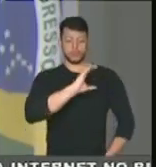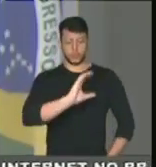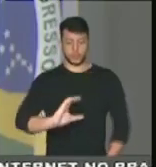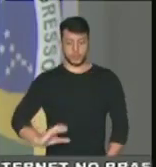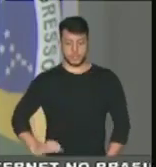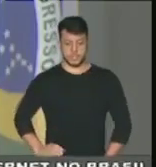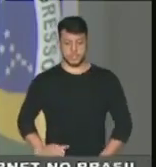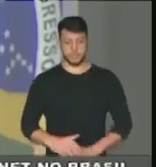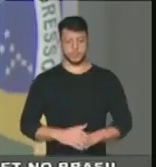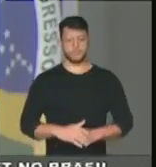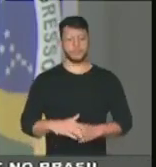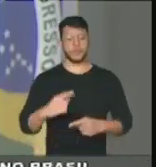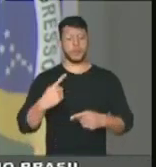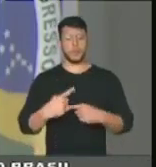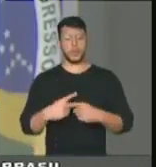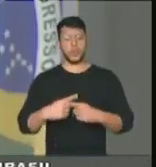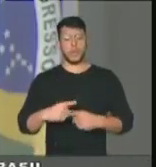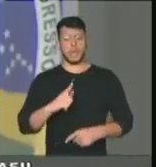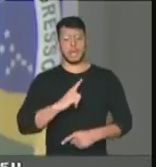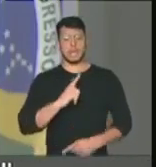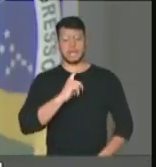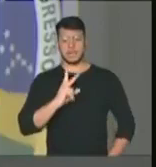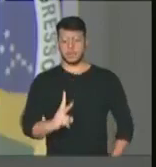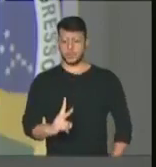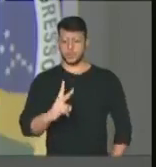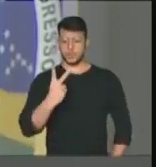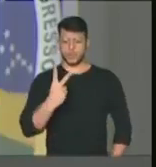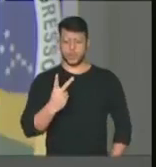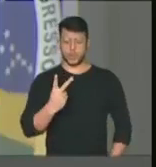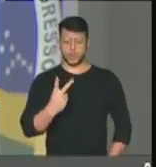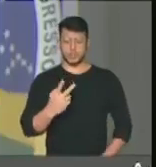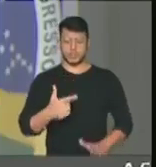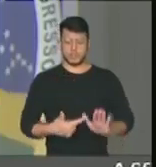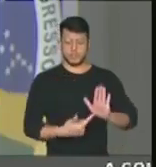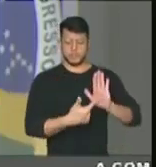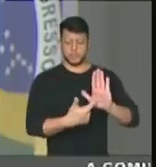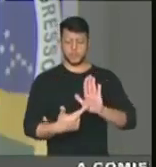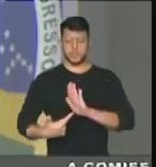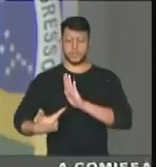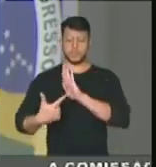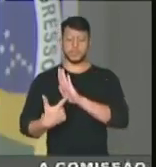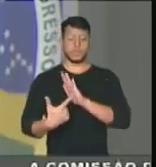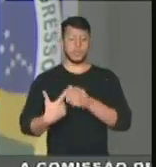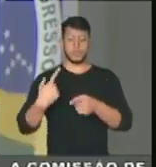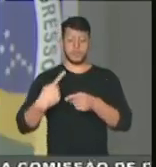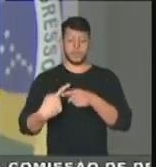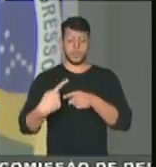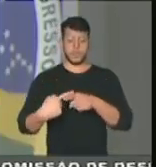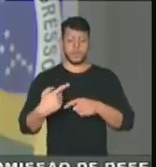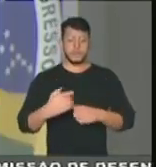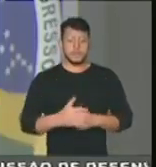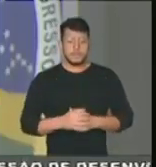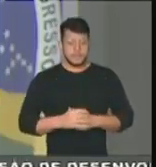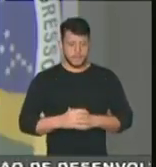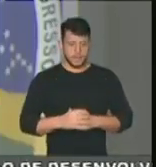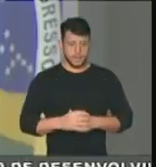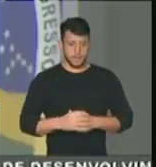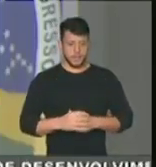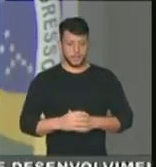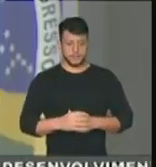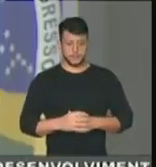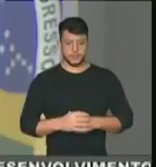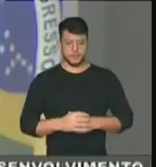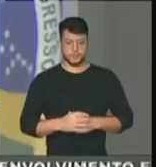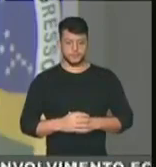porque eu subo aqui nessa tribuna com esses dois elementos religiosos da fé brasileira